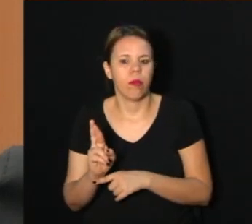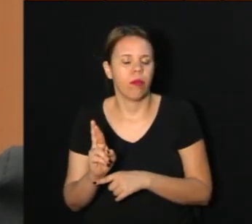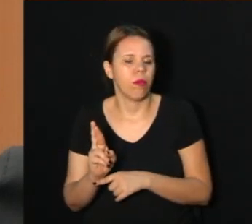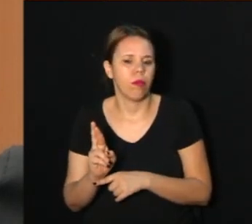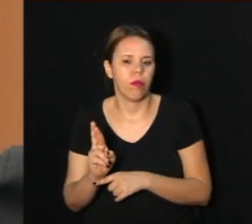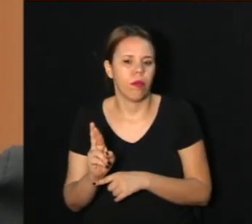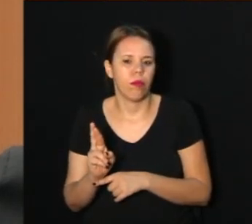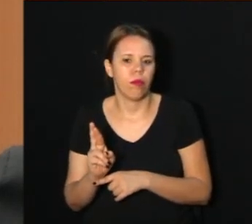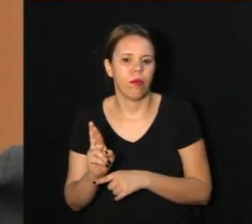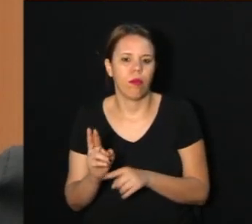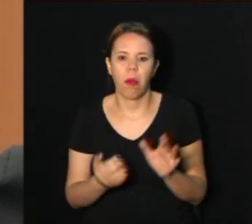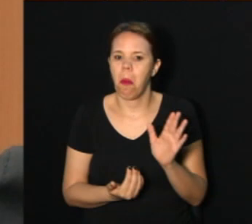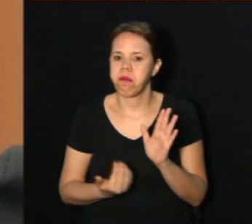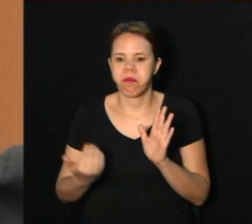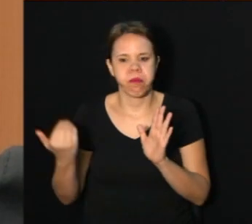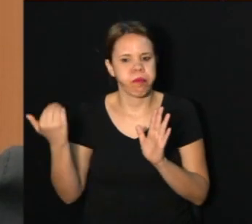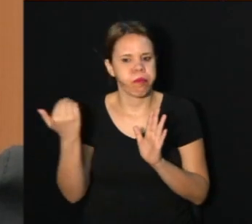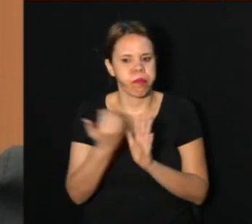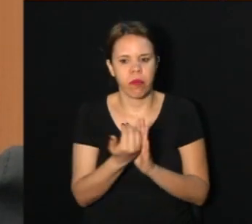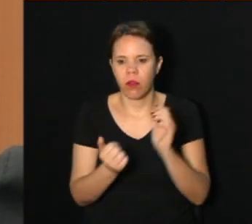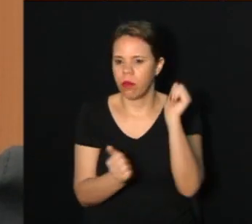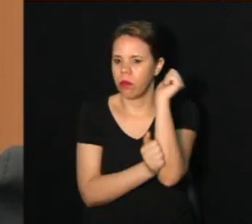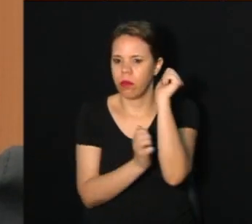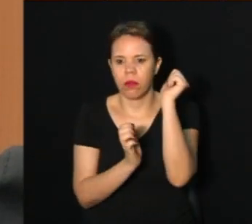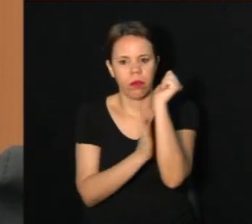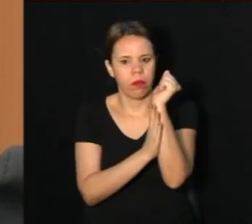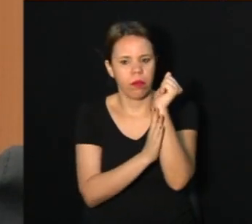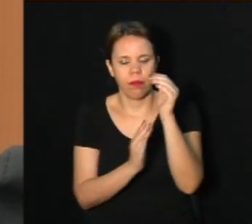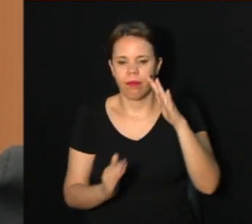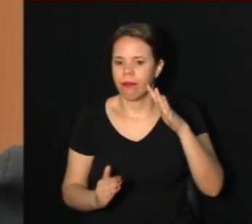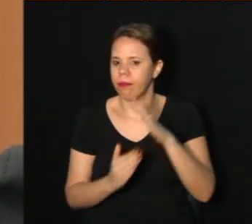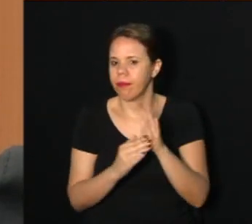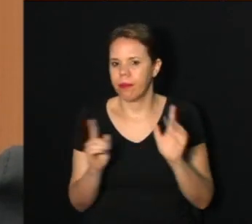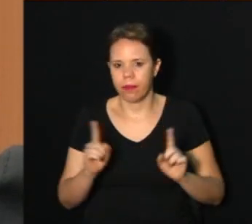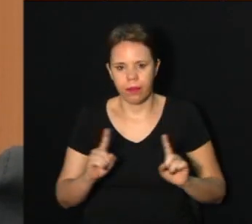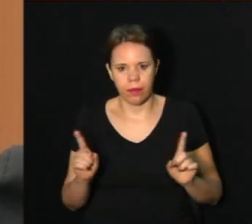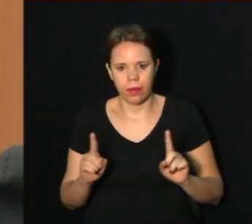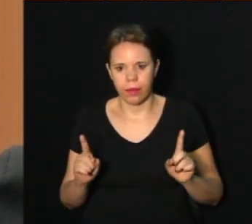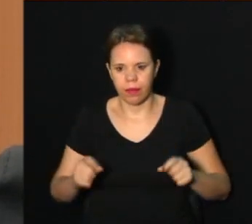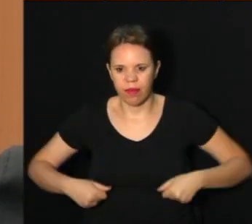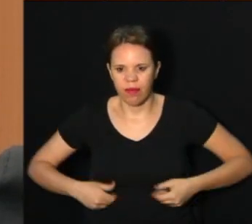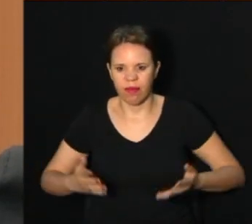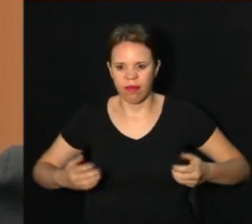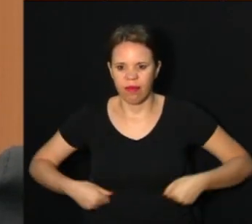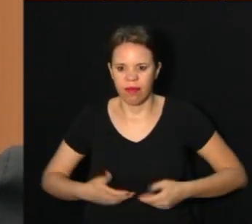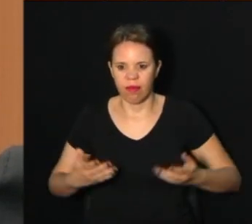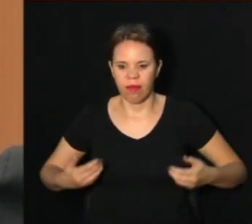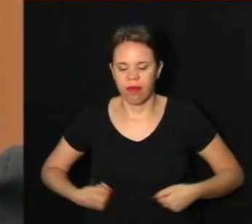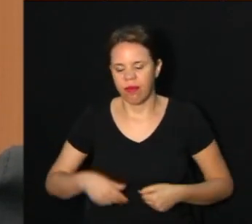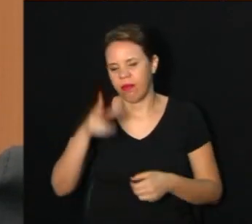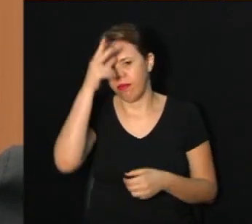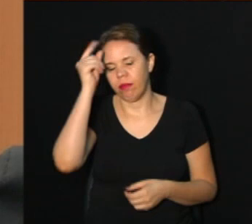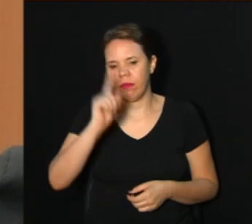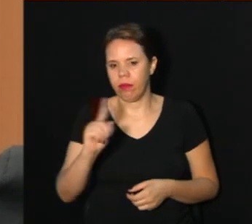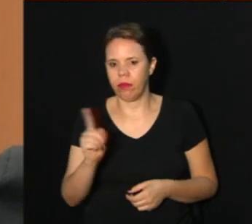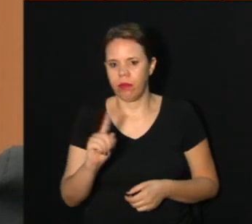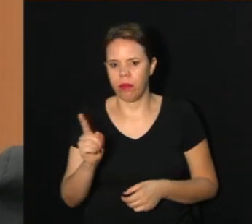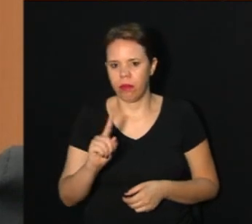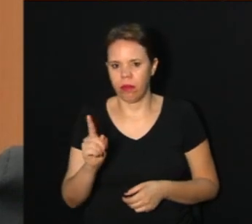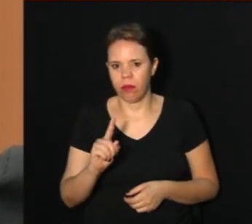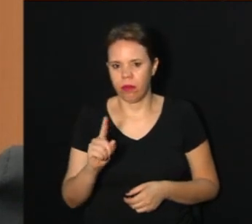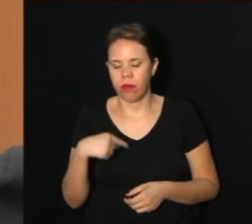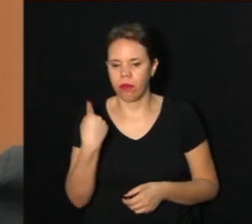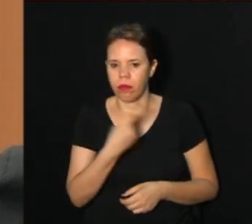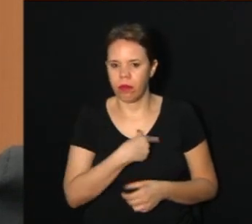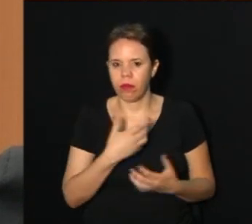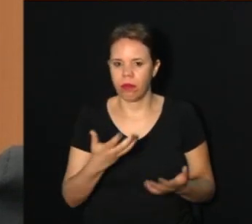aumento desta burocracia, um aumento de gasto público, muito ao contrário. O que nós